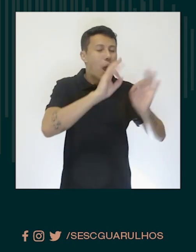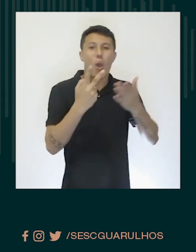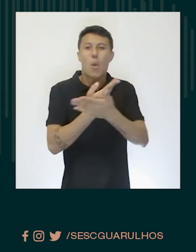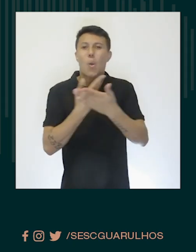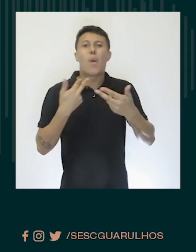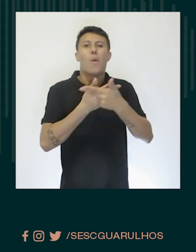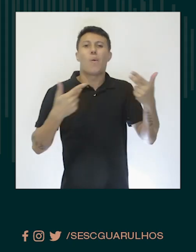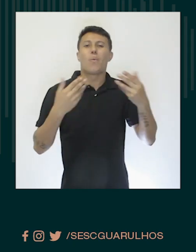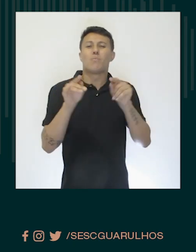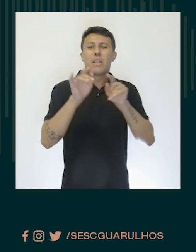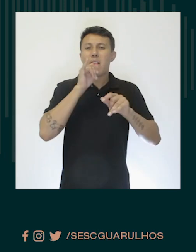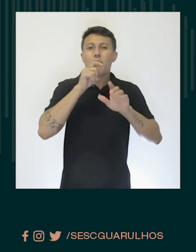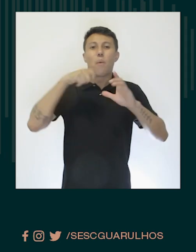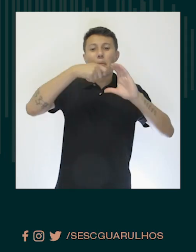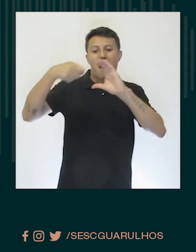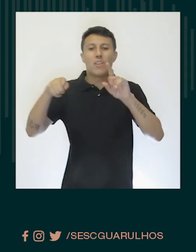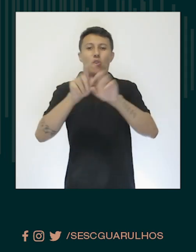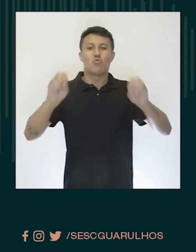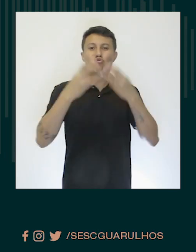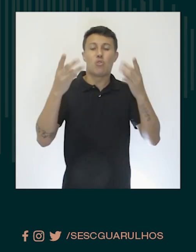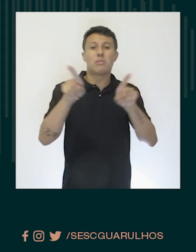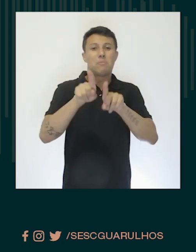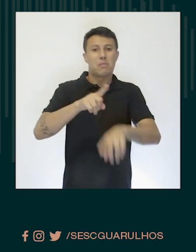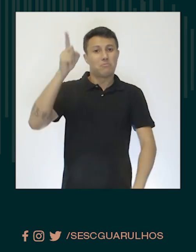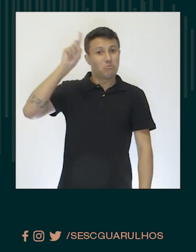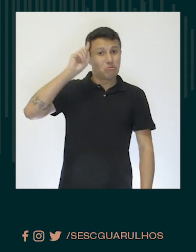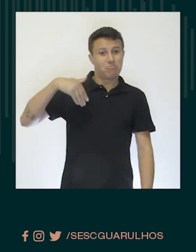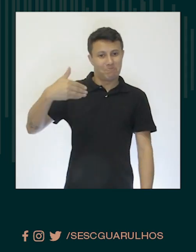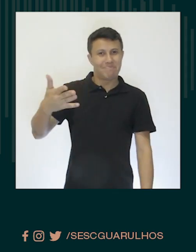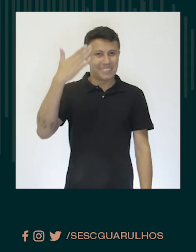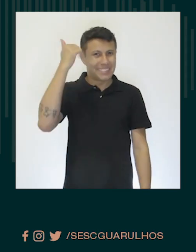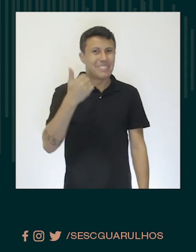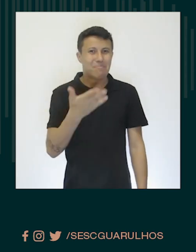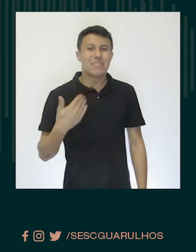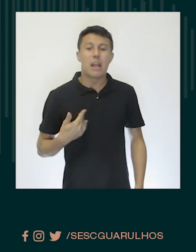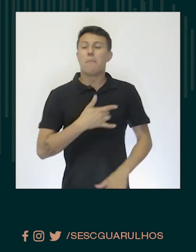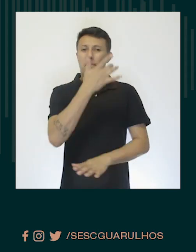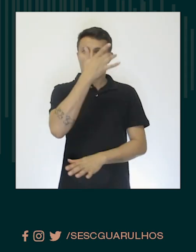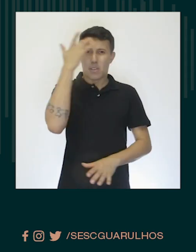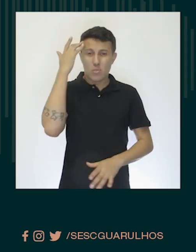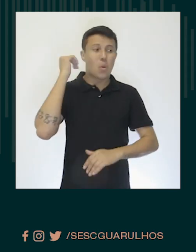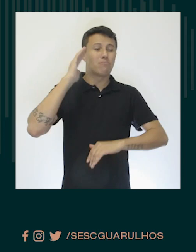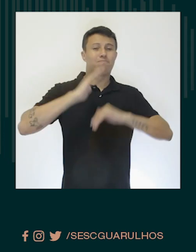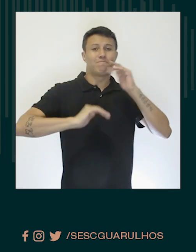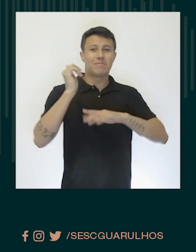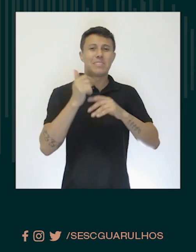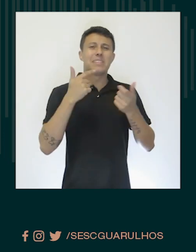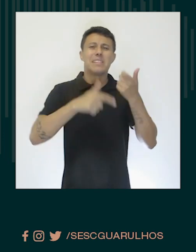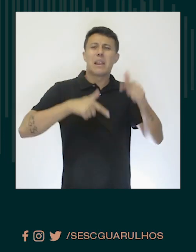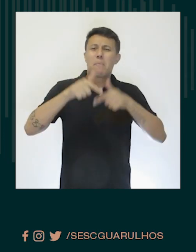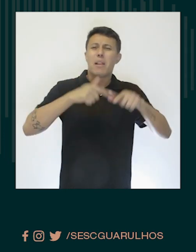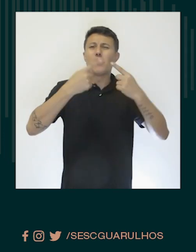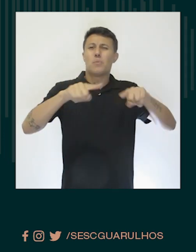de uma gravação, seja de um show, ou seja no cotidiano, tá ligado, de quem tá fazendo um som.